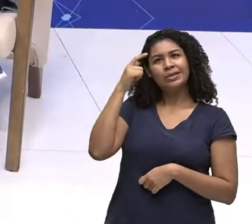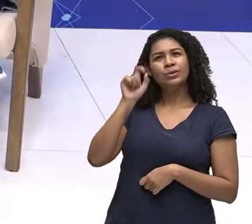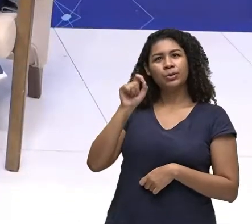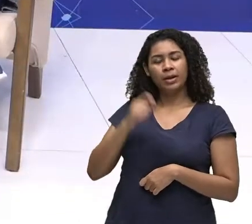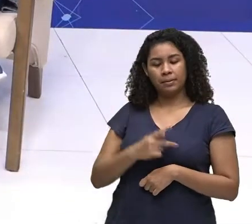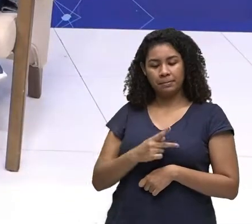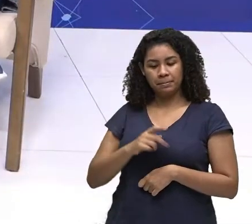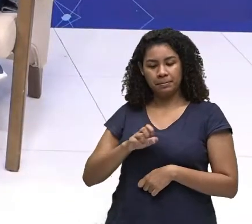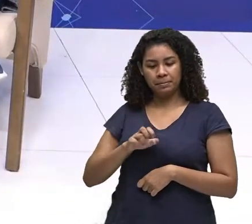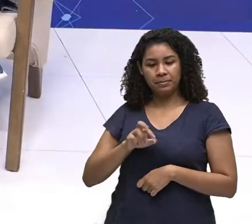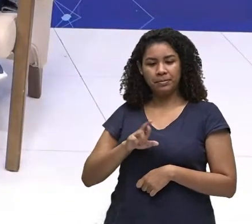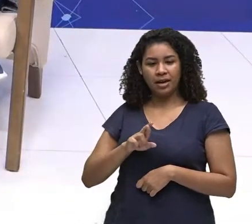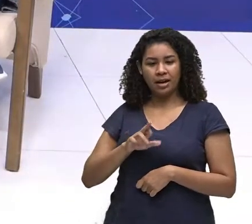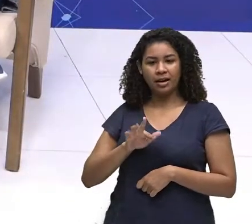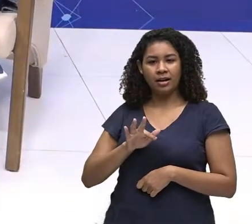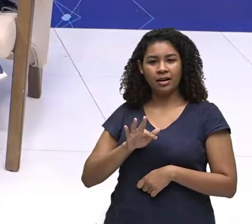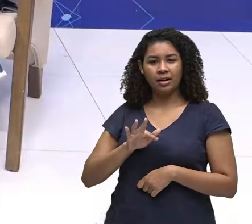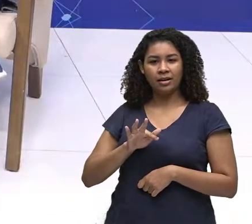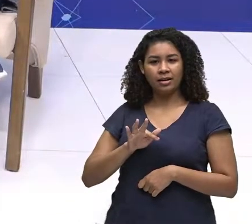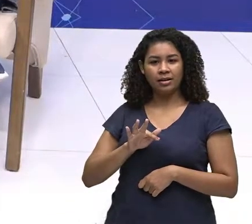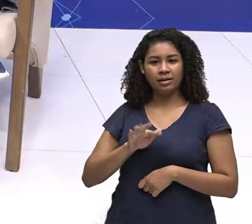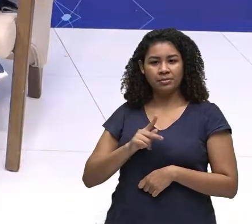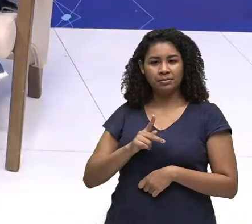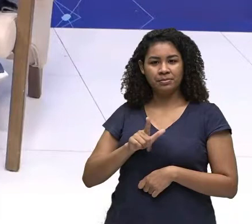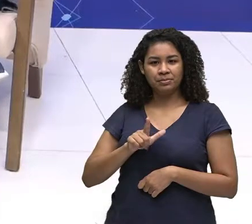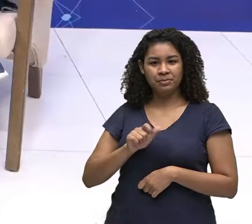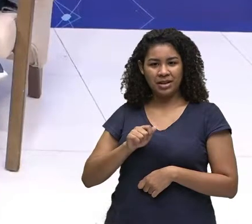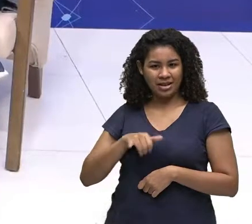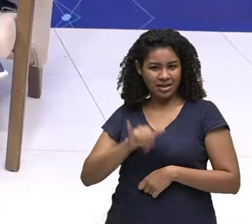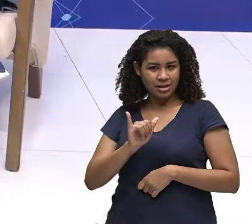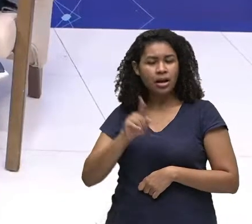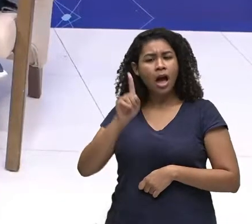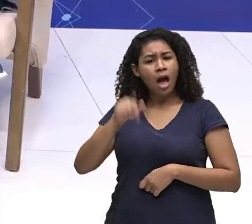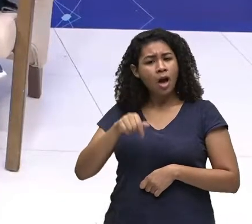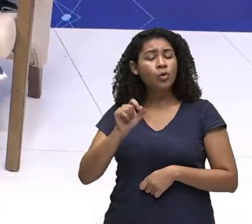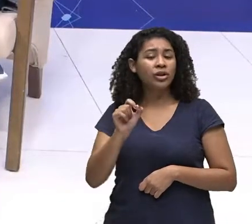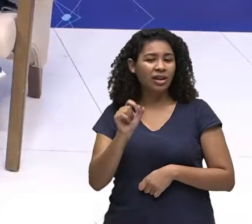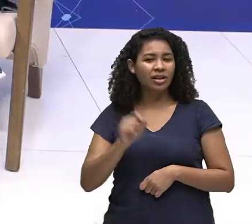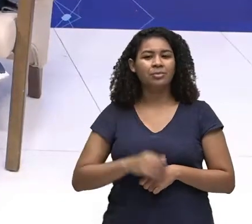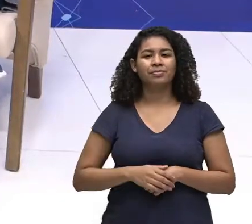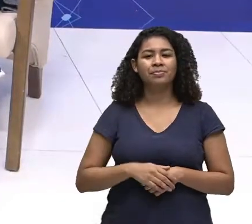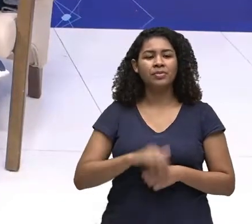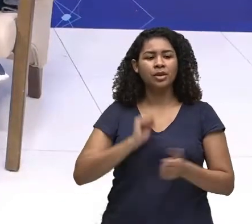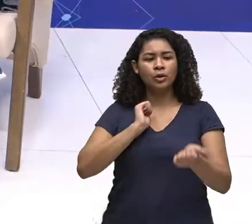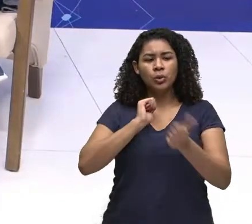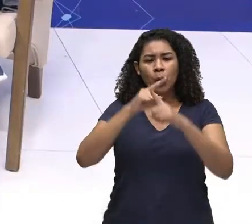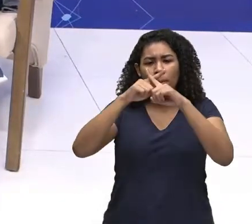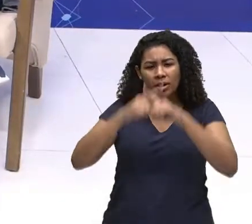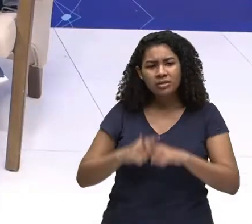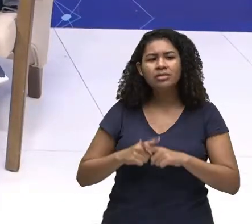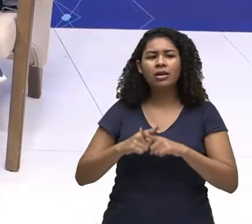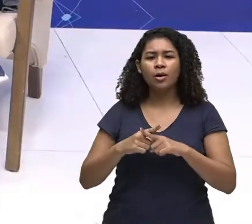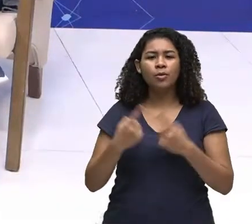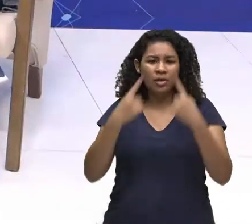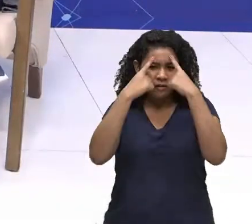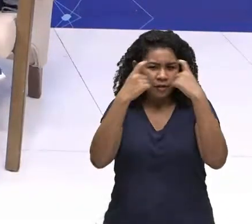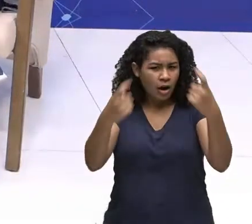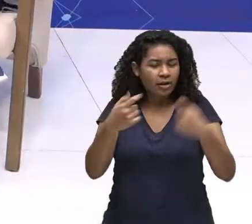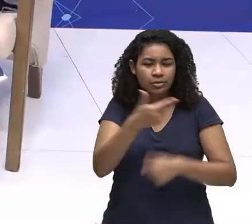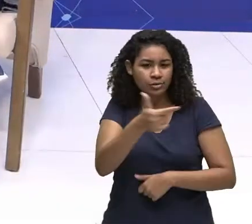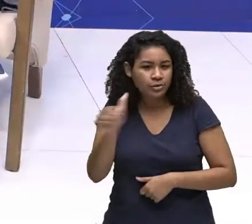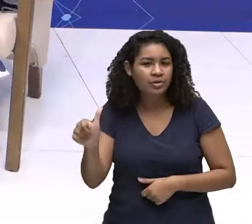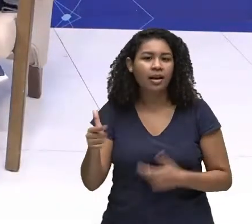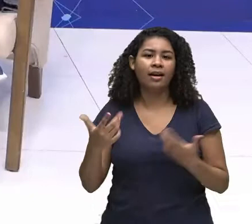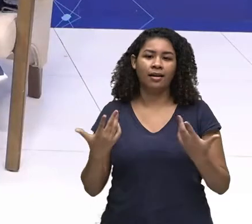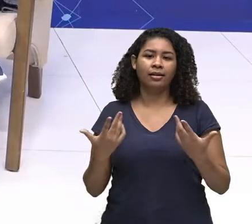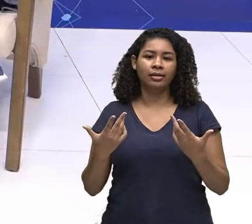né? Que é a ideia do jogo limpo, da questão de você conservar o outro. Para ser sincero, eu disputei uma vez um